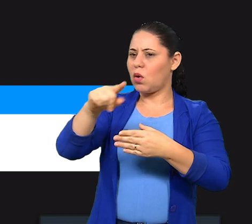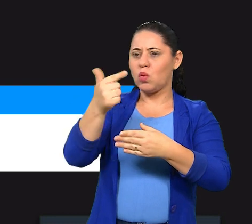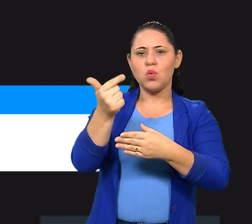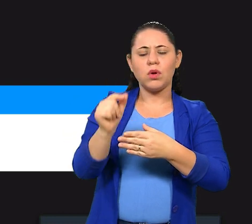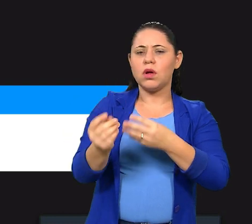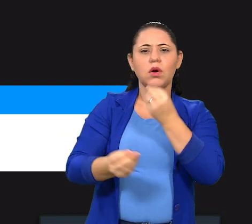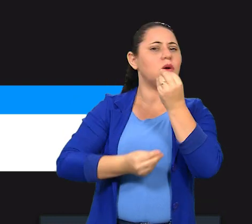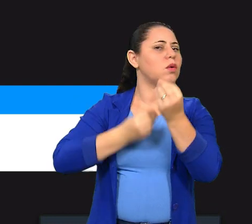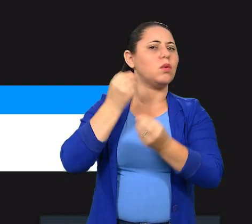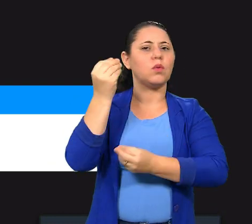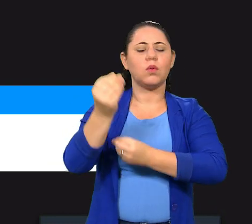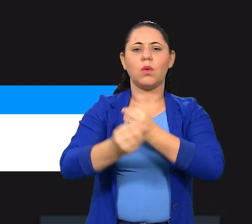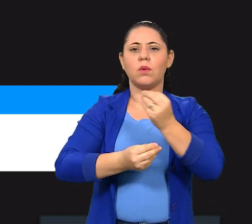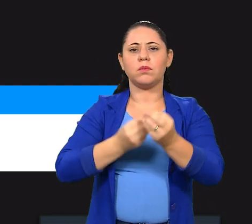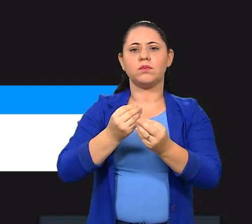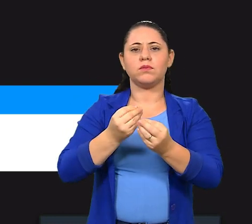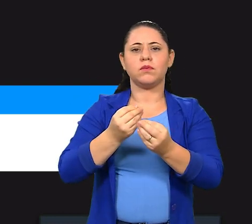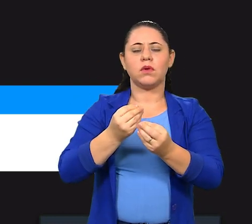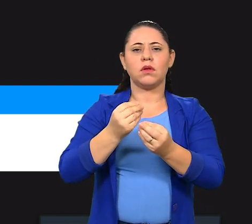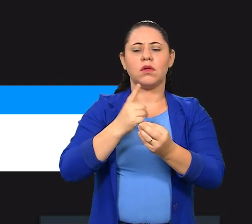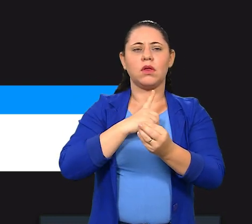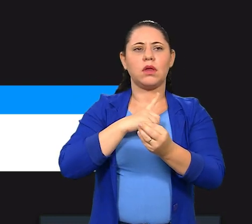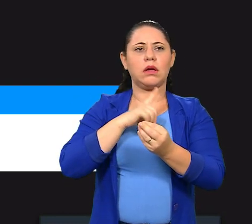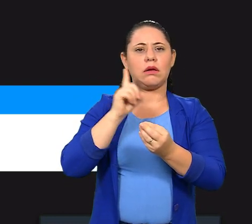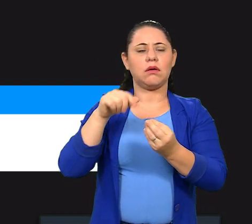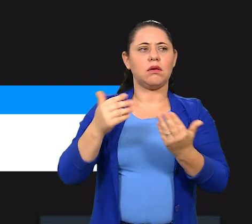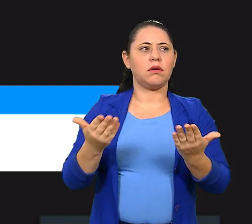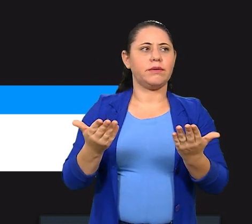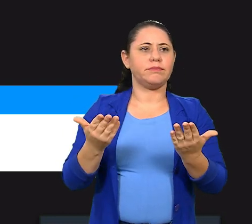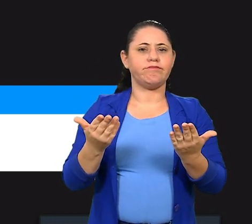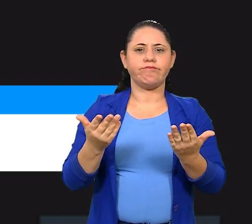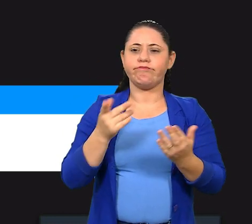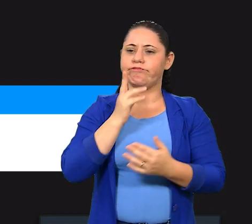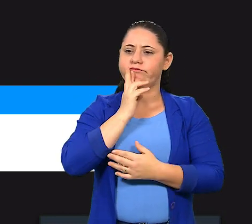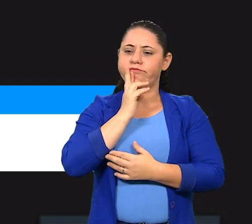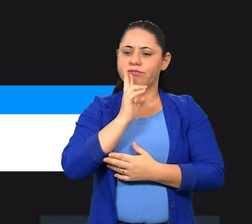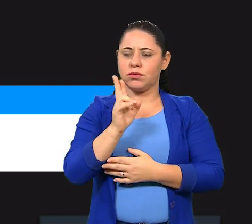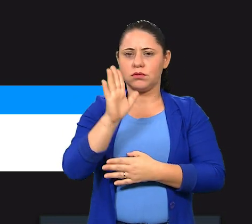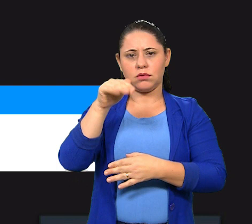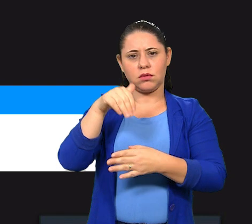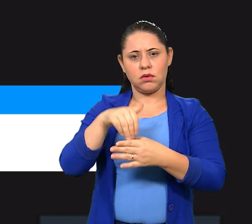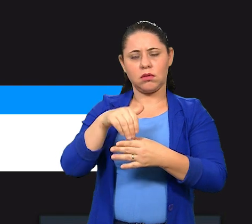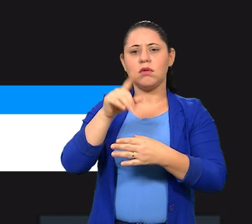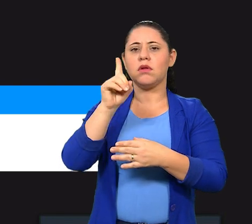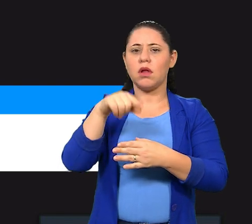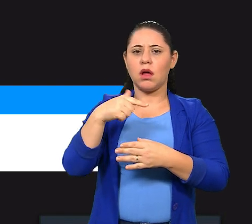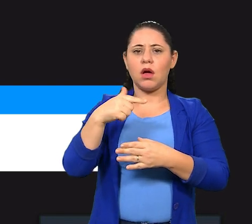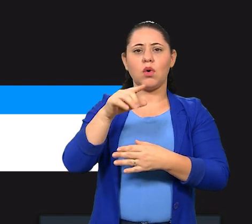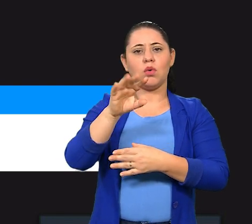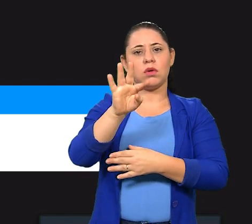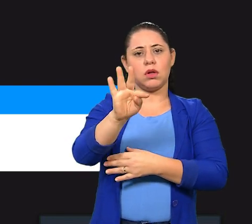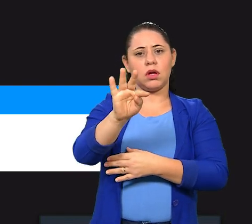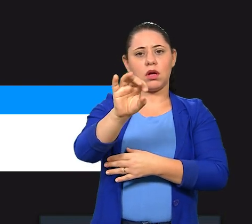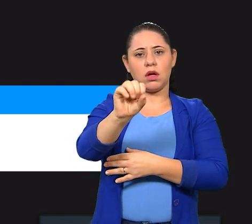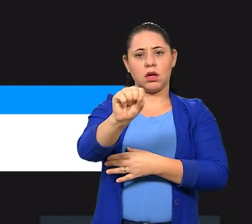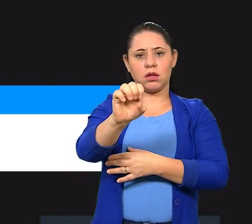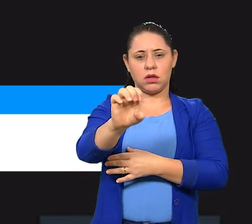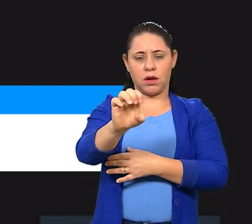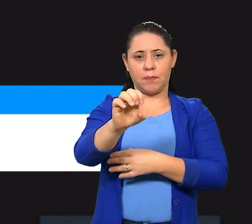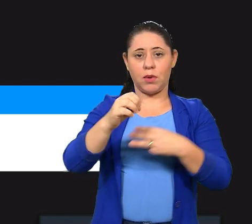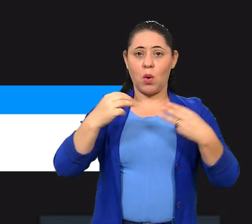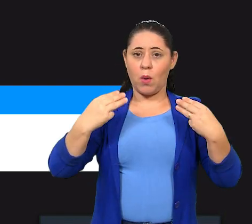passar no tempo né a gente teve as eleições quem não tem condições nenhuma de